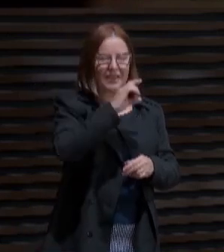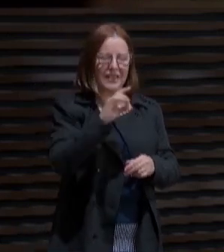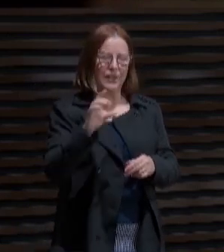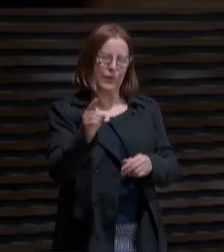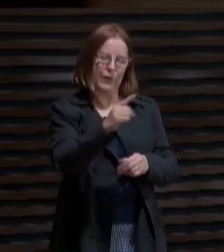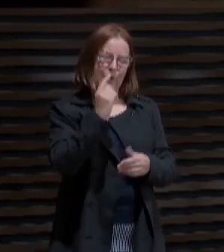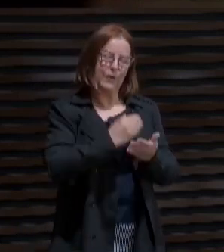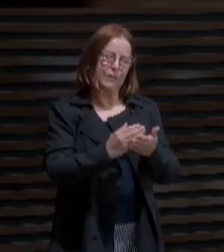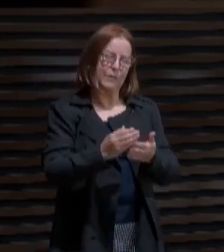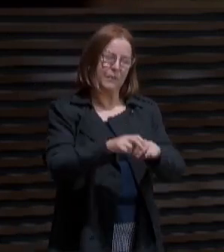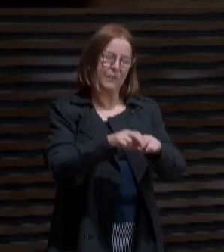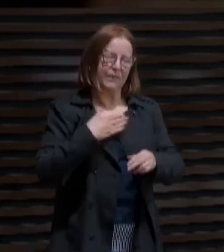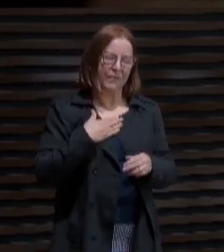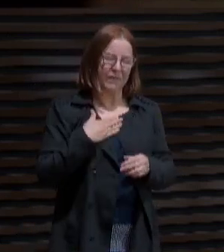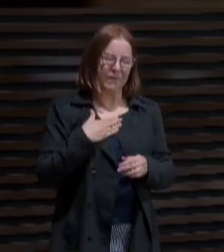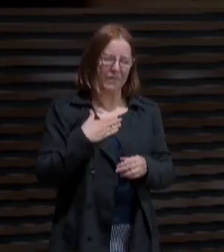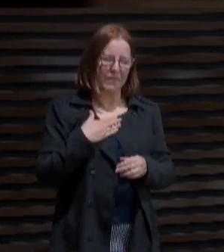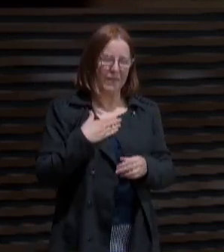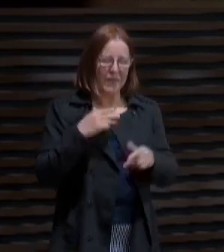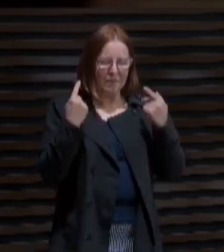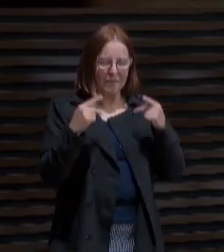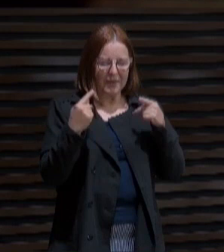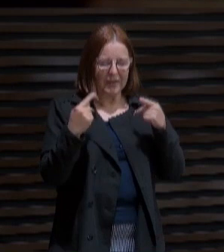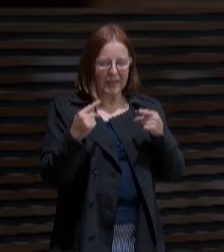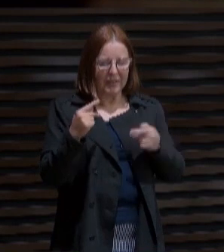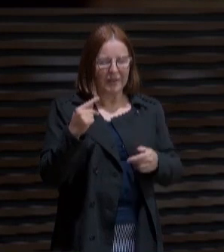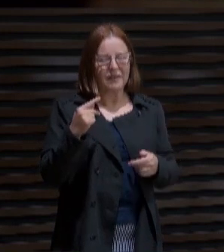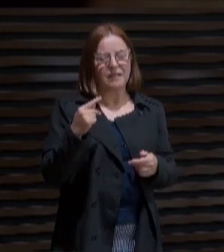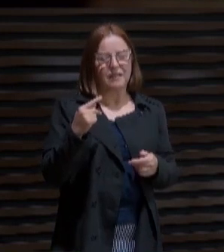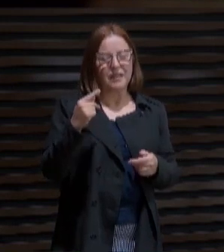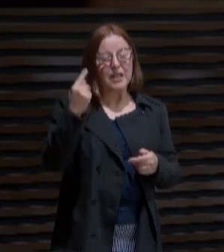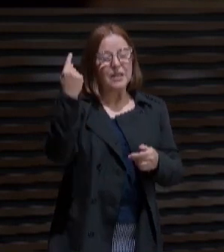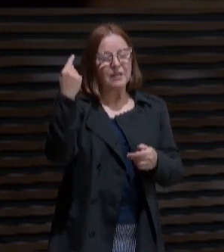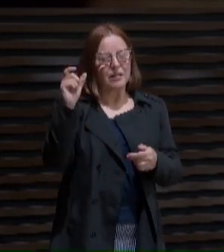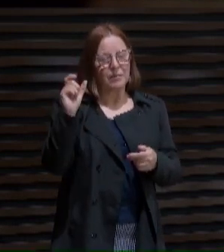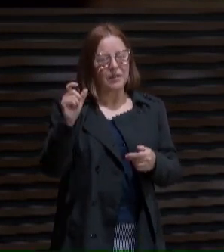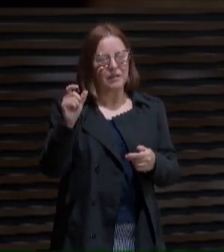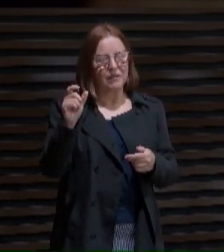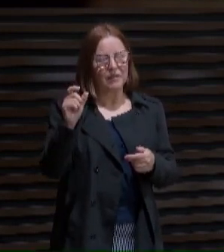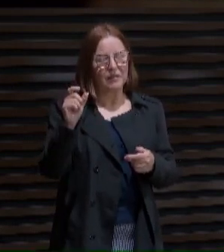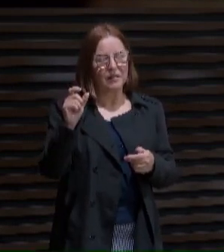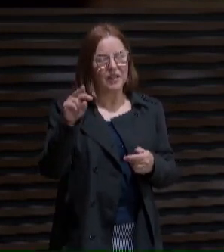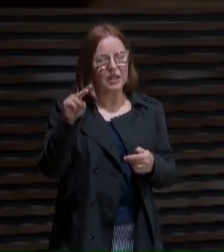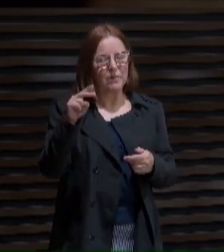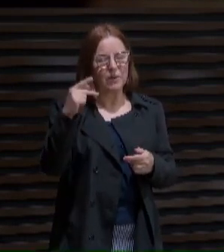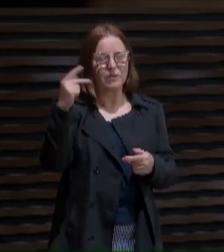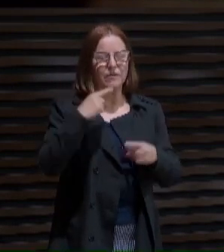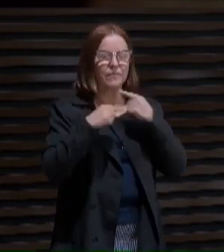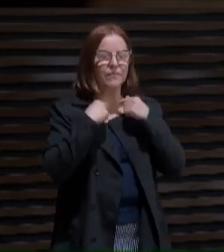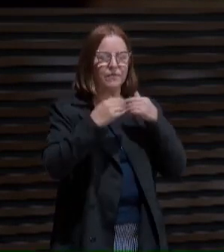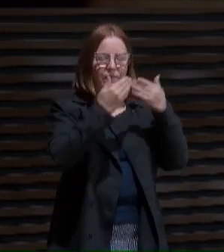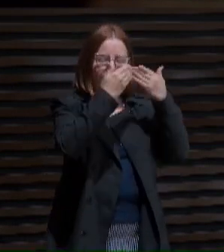comigo. Que seja pregada, Pai, a Tua palavra conforme a Tua vontade. Abre os olhos do